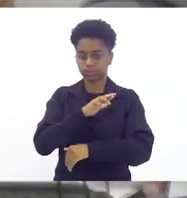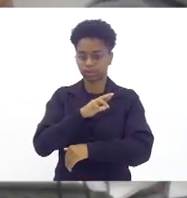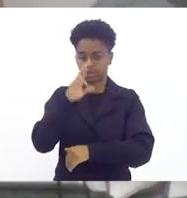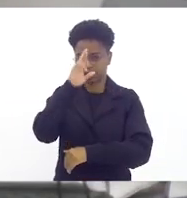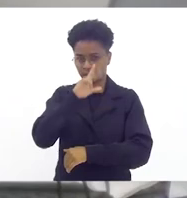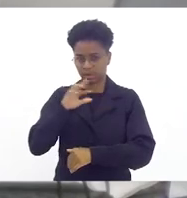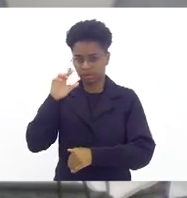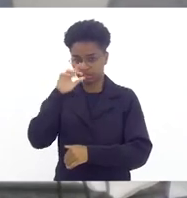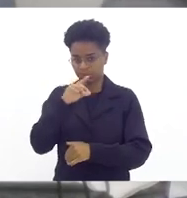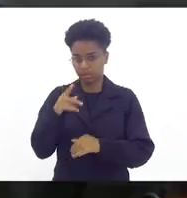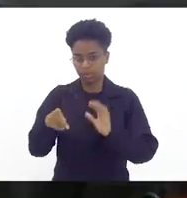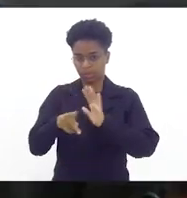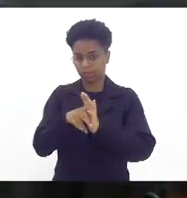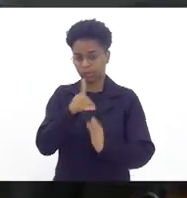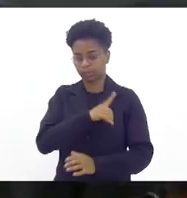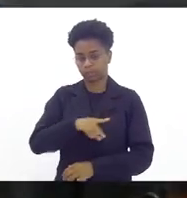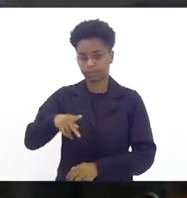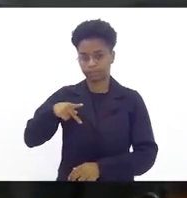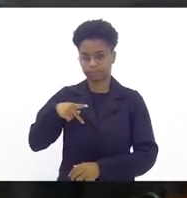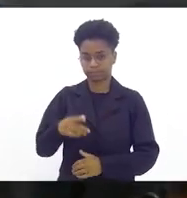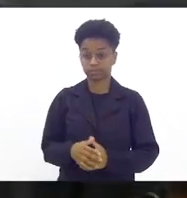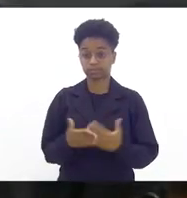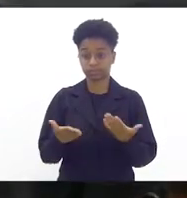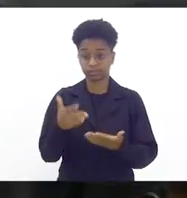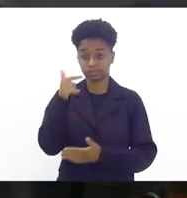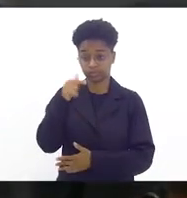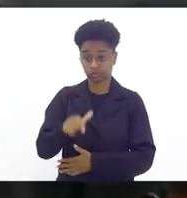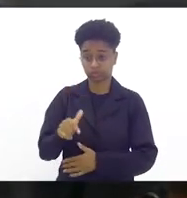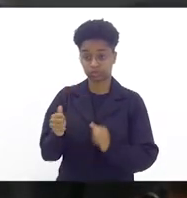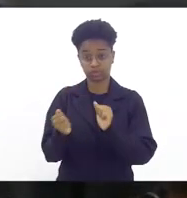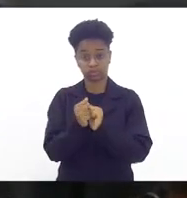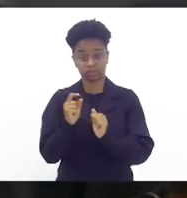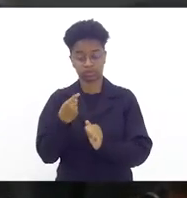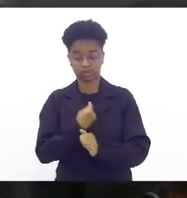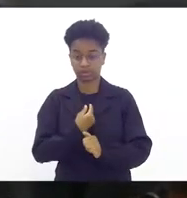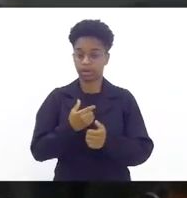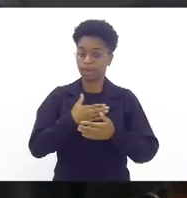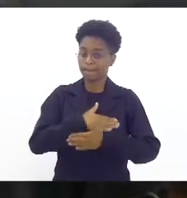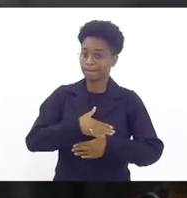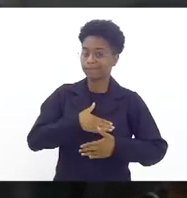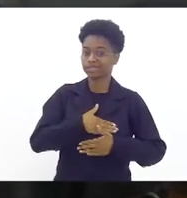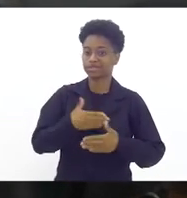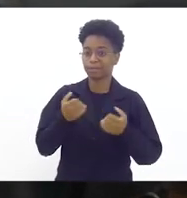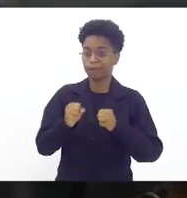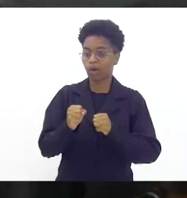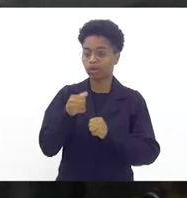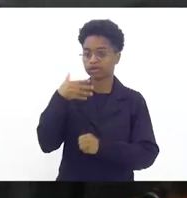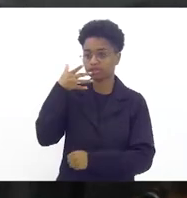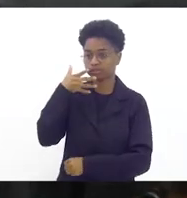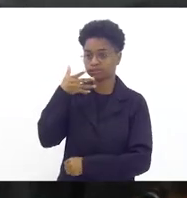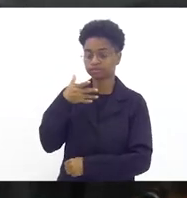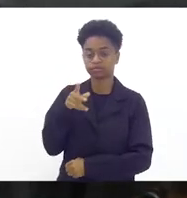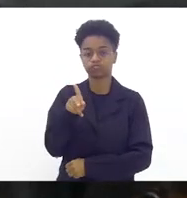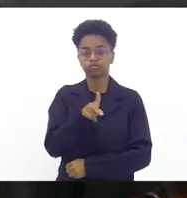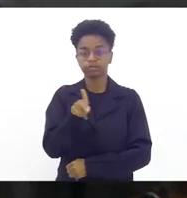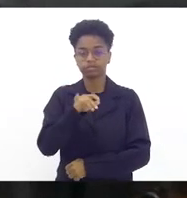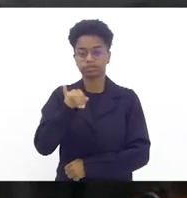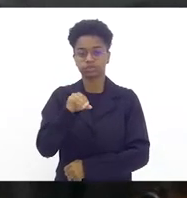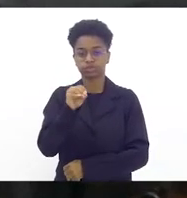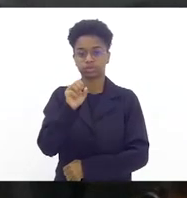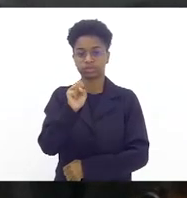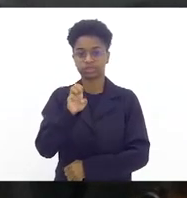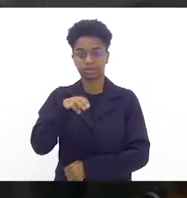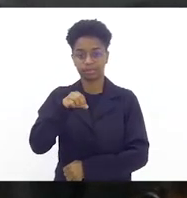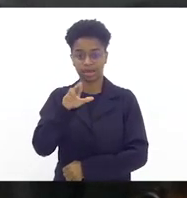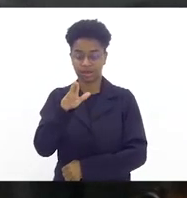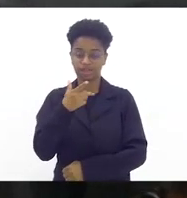da Defensoria. Então, mais uma vez, conosco, com prazer, a palavra é sua. O professor José Mar quer